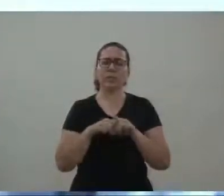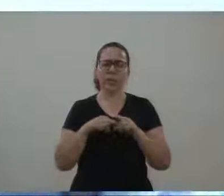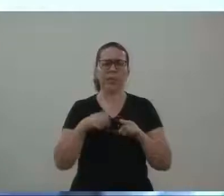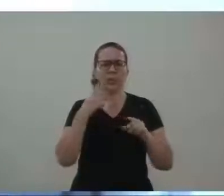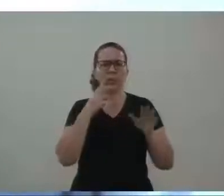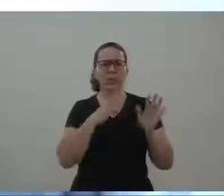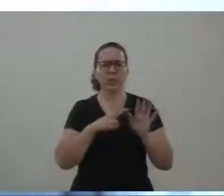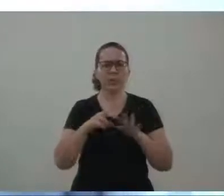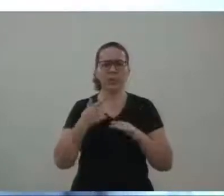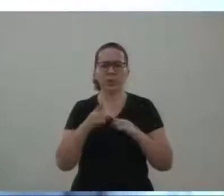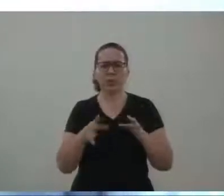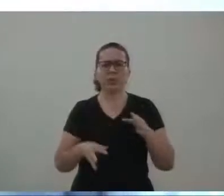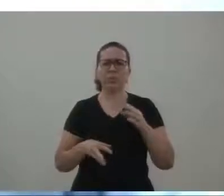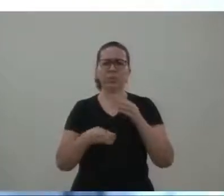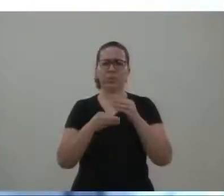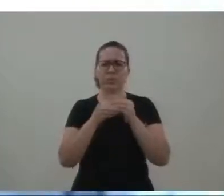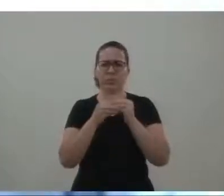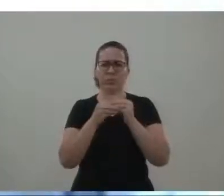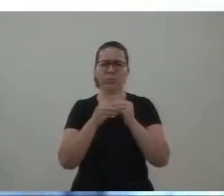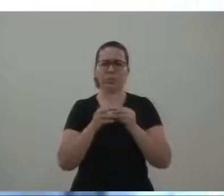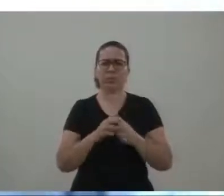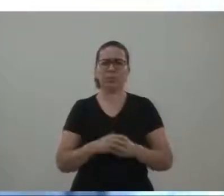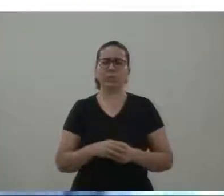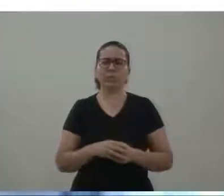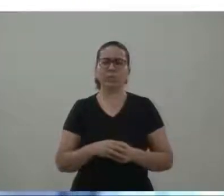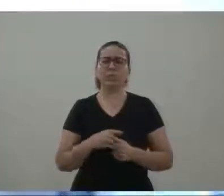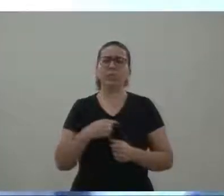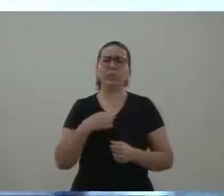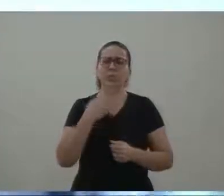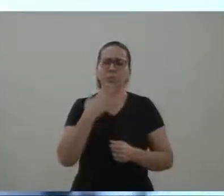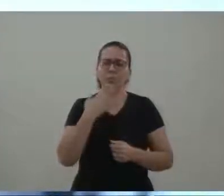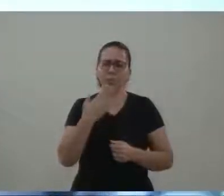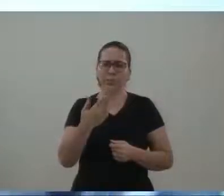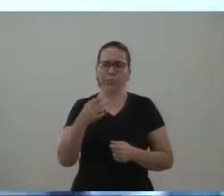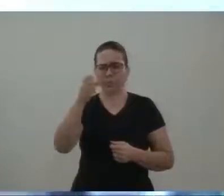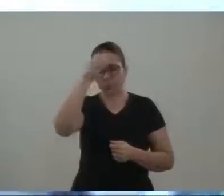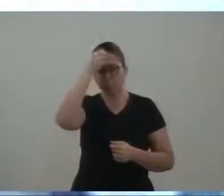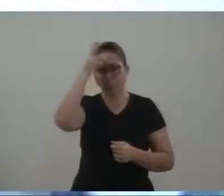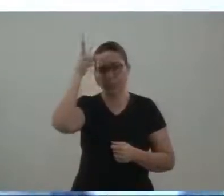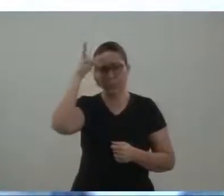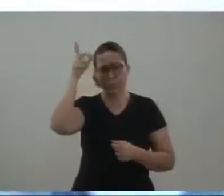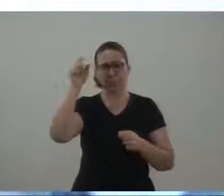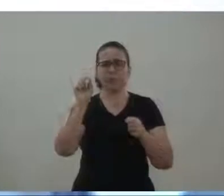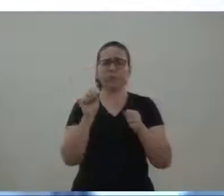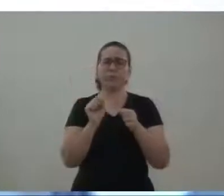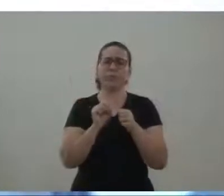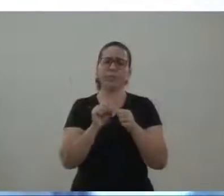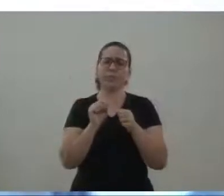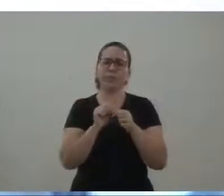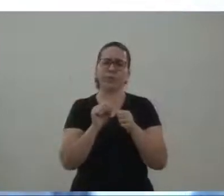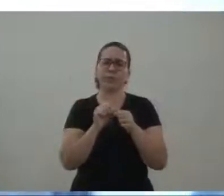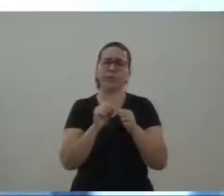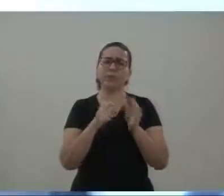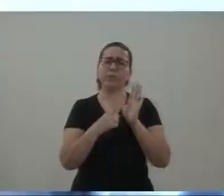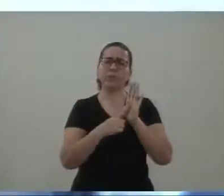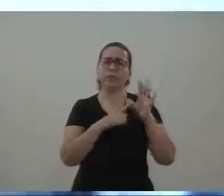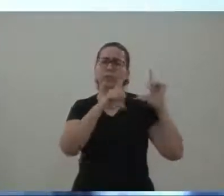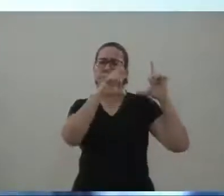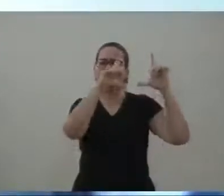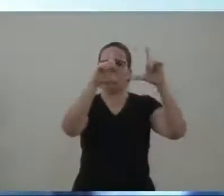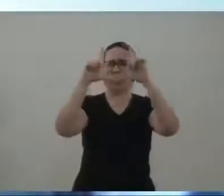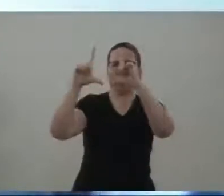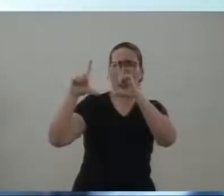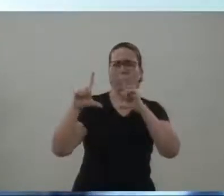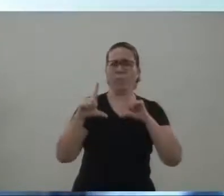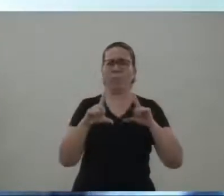só complementando, né, pedindo ali que a prefeitura faça uma sinalização a